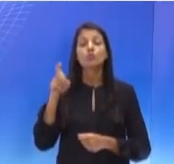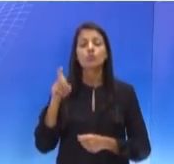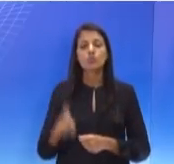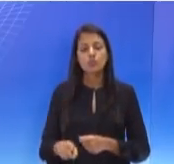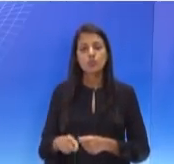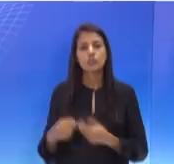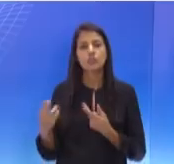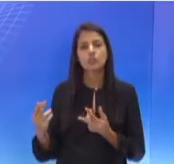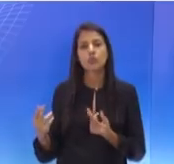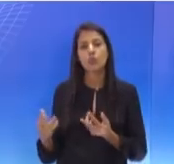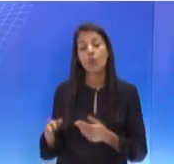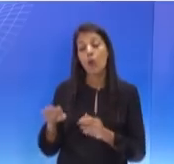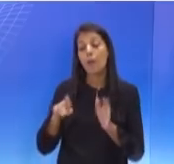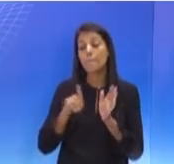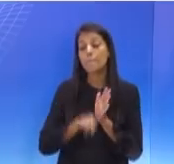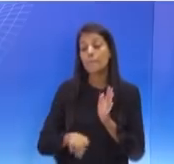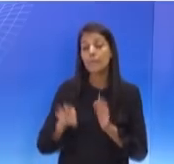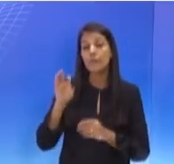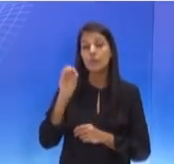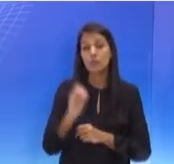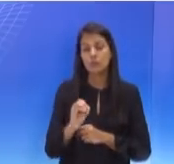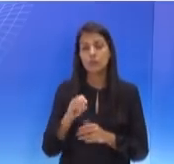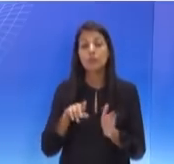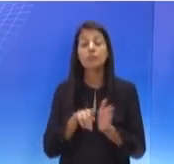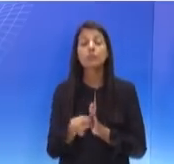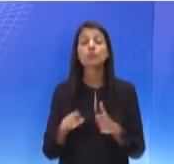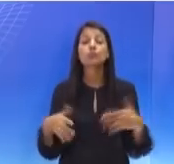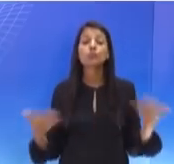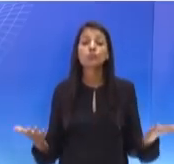seu valor máximo? Então a pergunta é o seguinte: